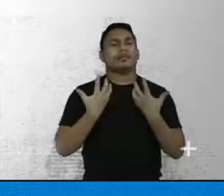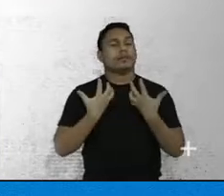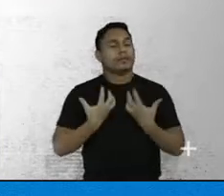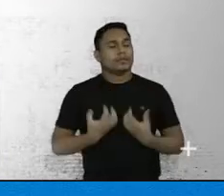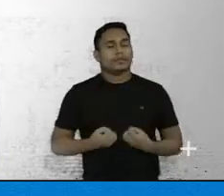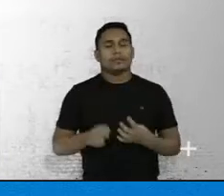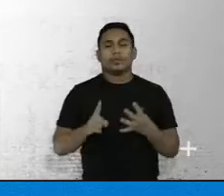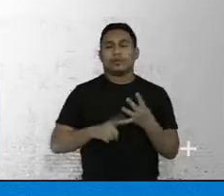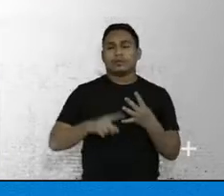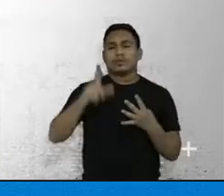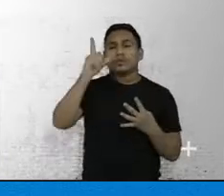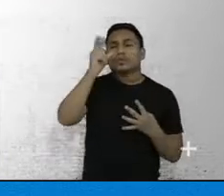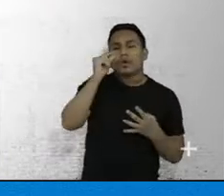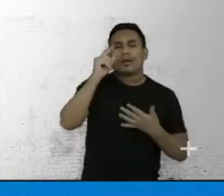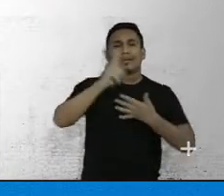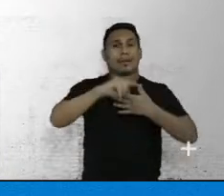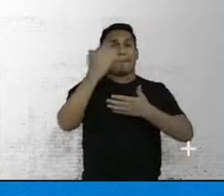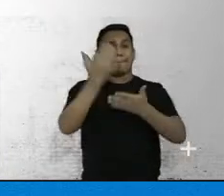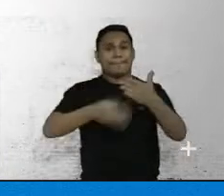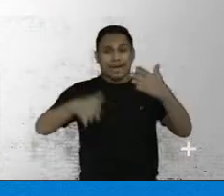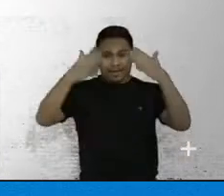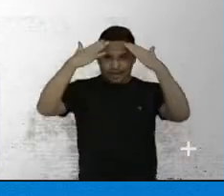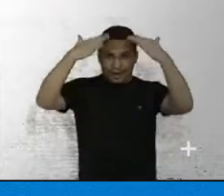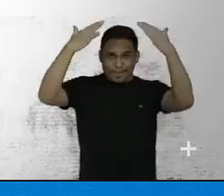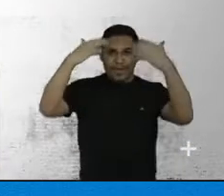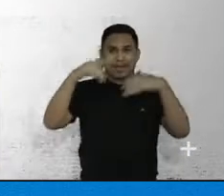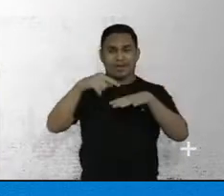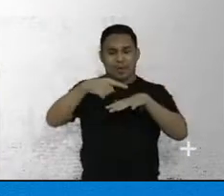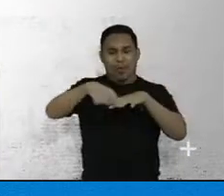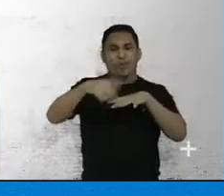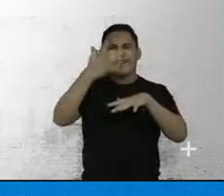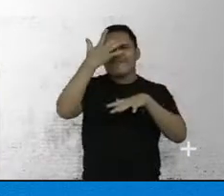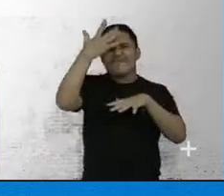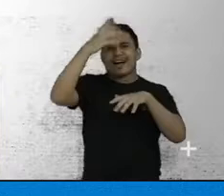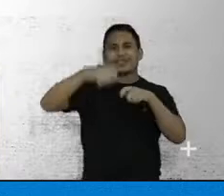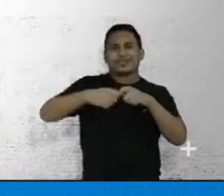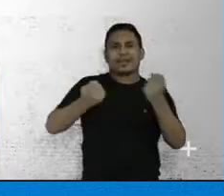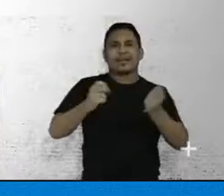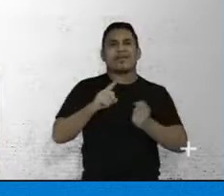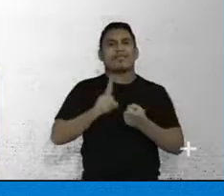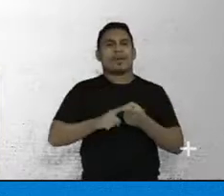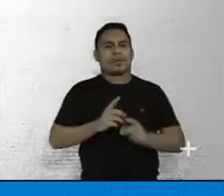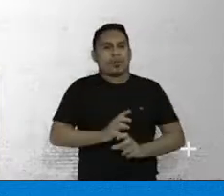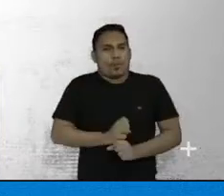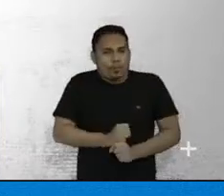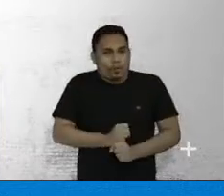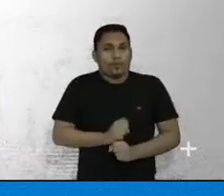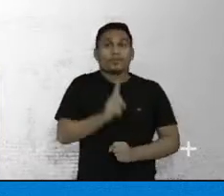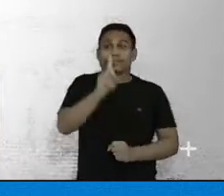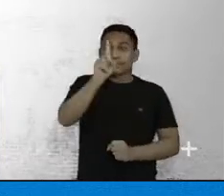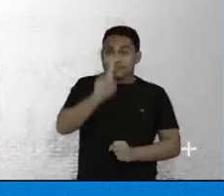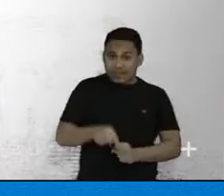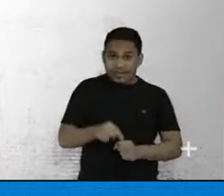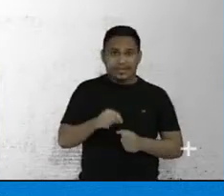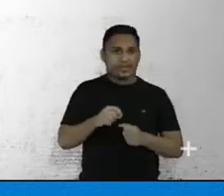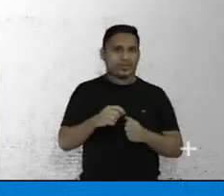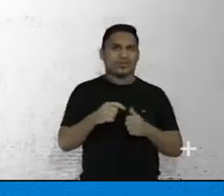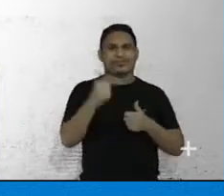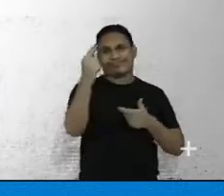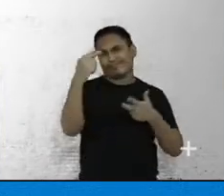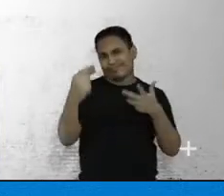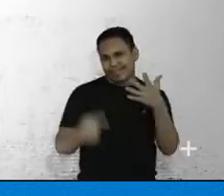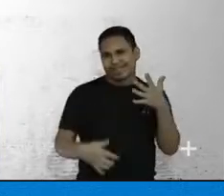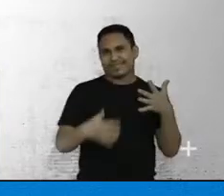cabelo, unhas quebradiças, intestino preso. Esses são sintomas clássicos. Existem os